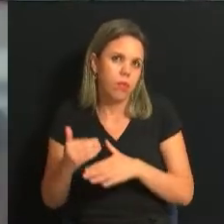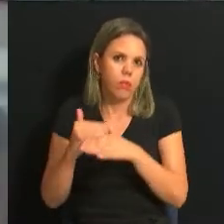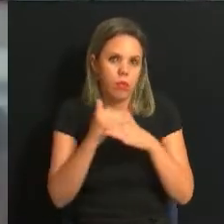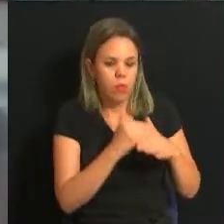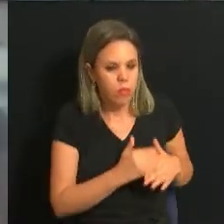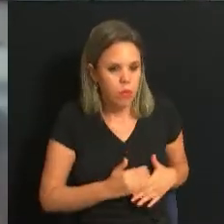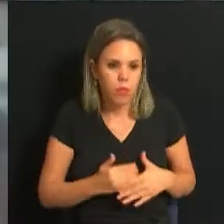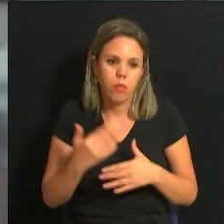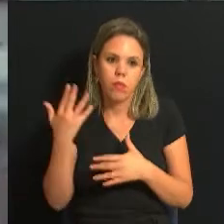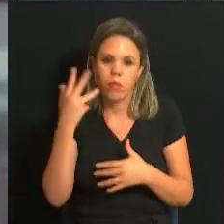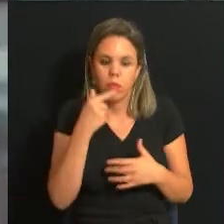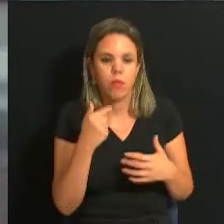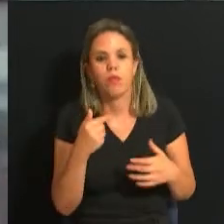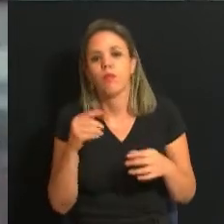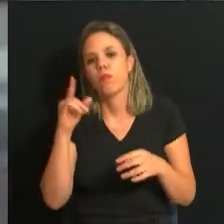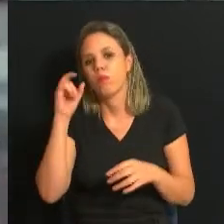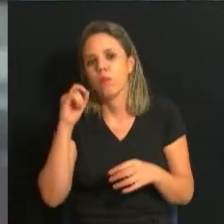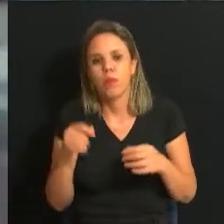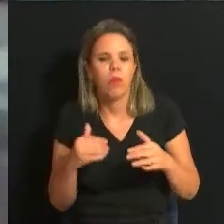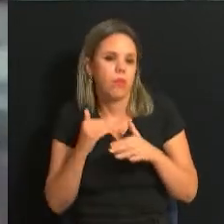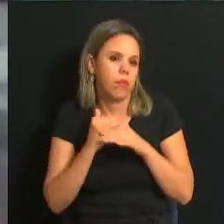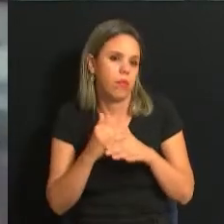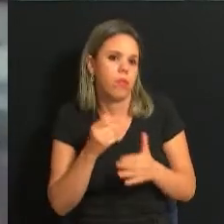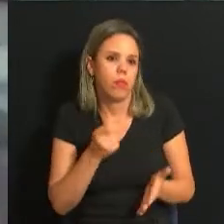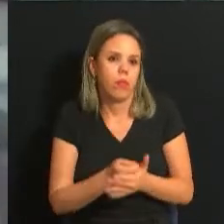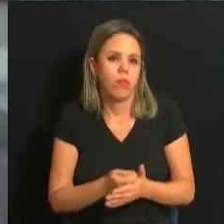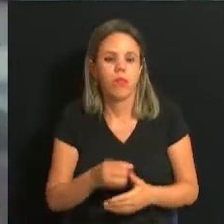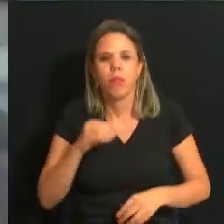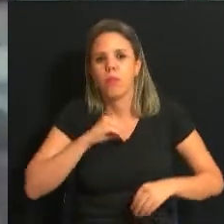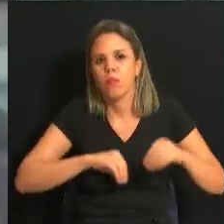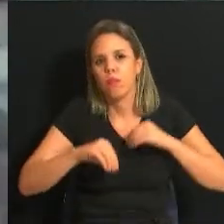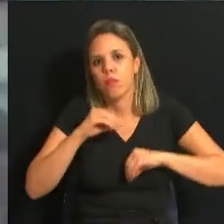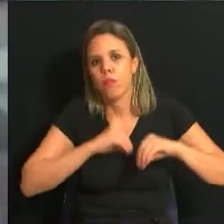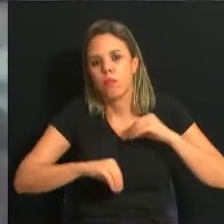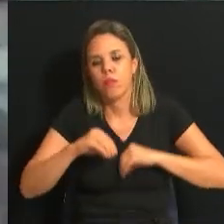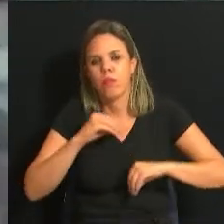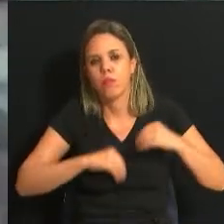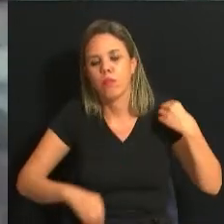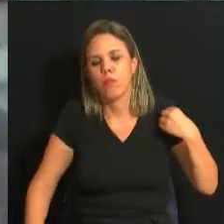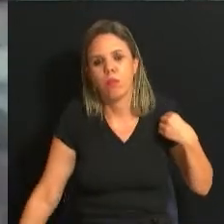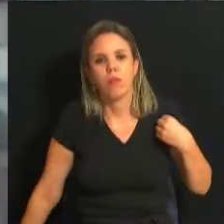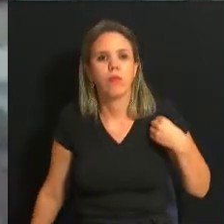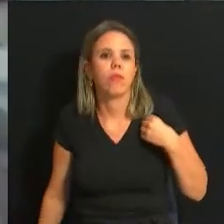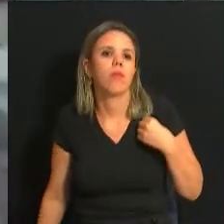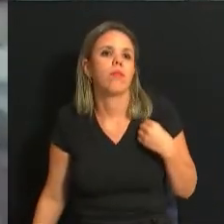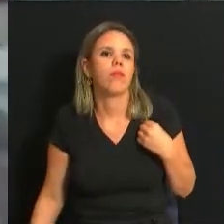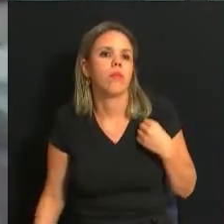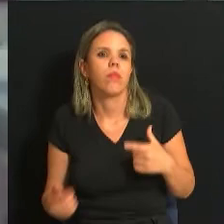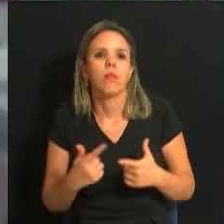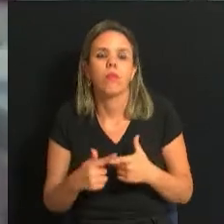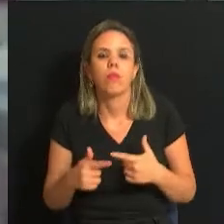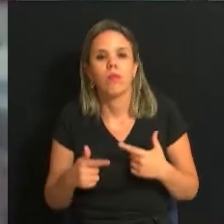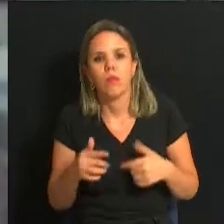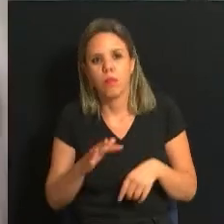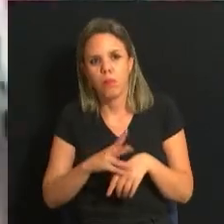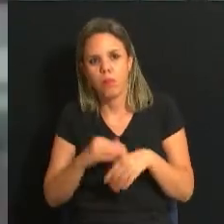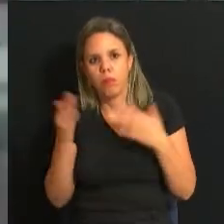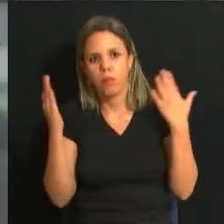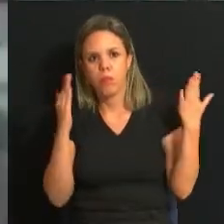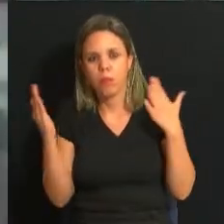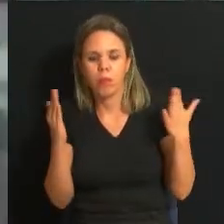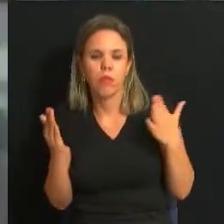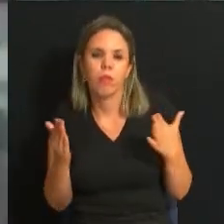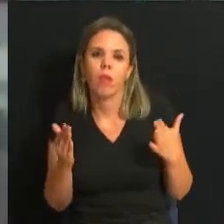de beleza do Instagram, entram num lugar de depressão ou de outras comorbidades psicológicas como